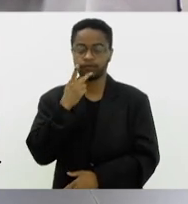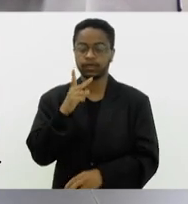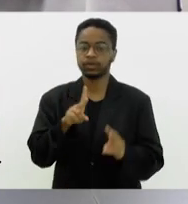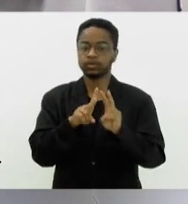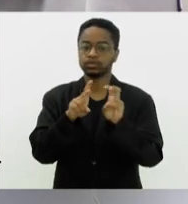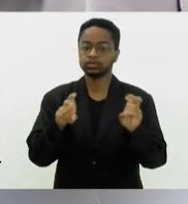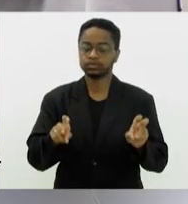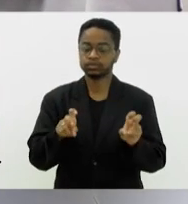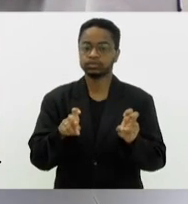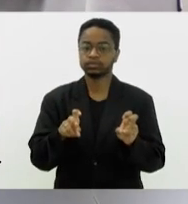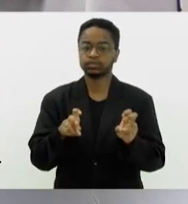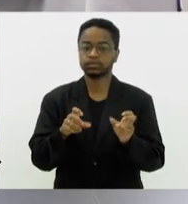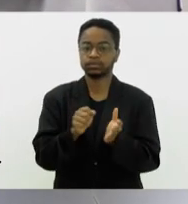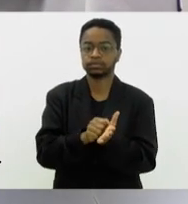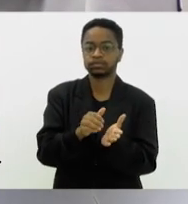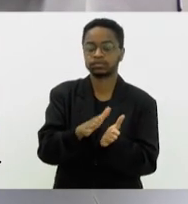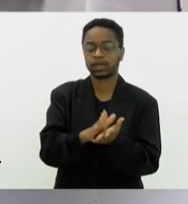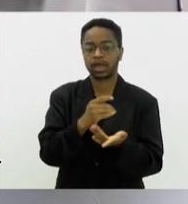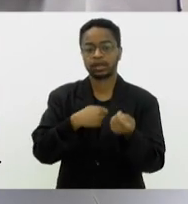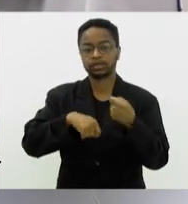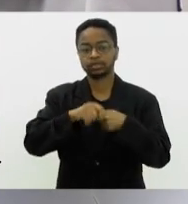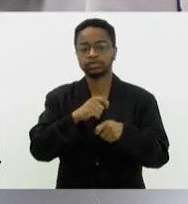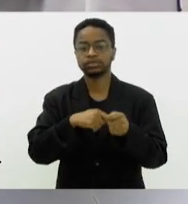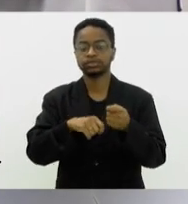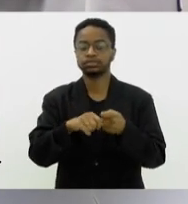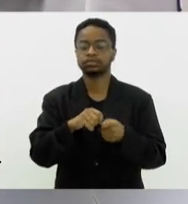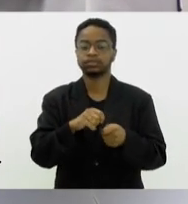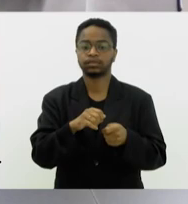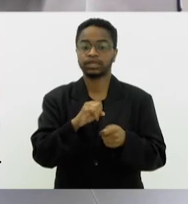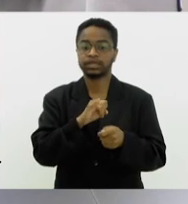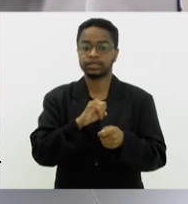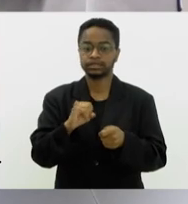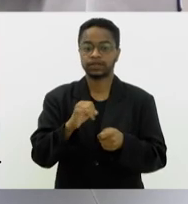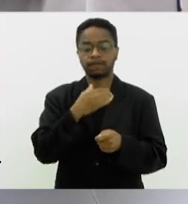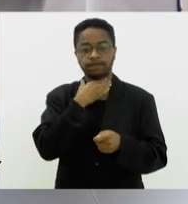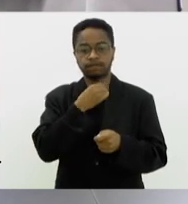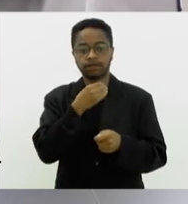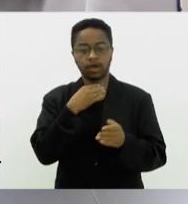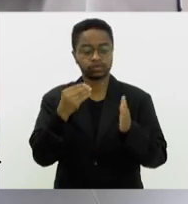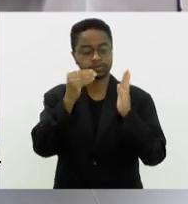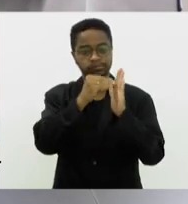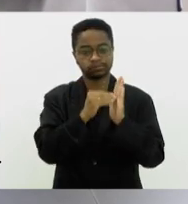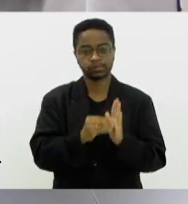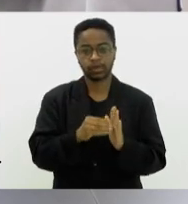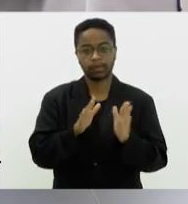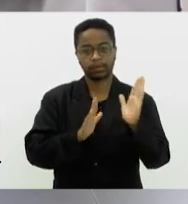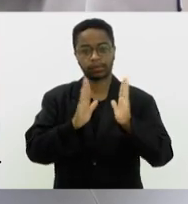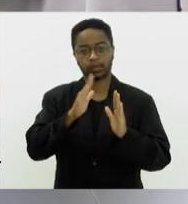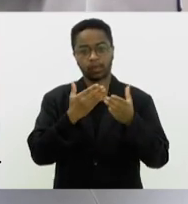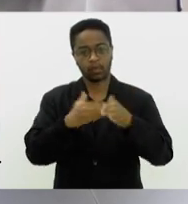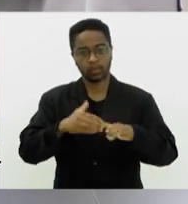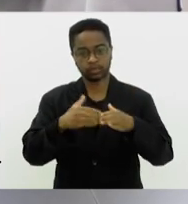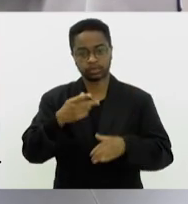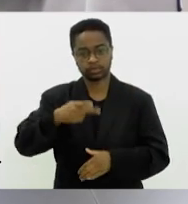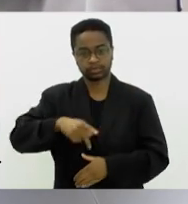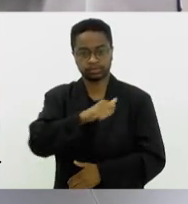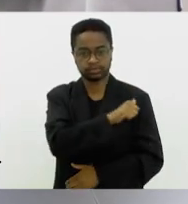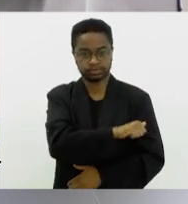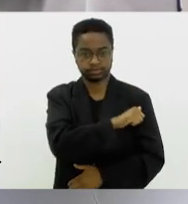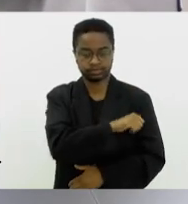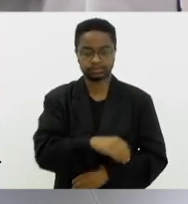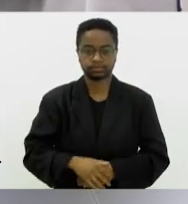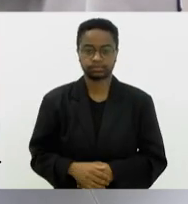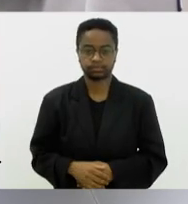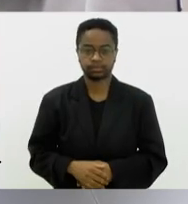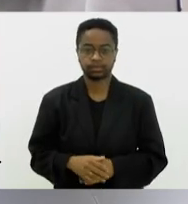a aplicação de multa administrativa nos casos de fraude em concursos públicos no âmbito do Estado do Rio de Janeiro. Parecer é